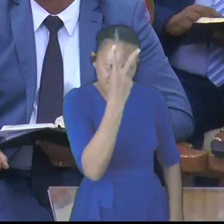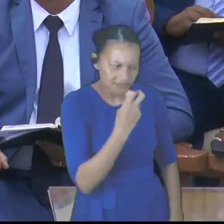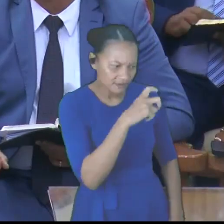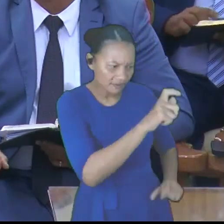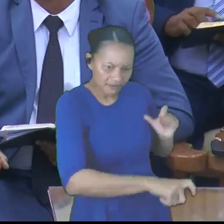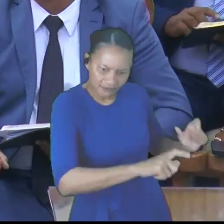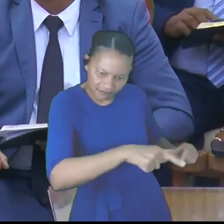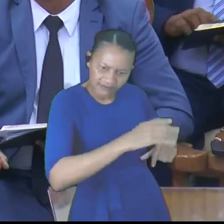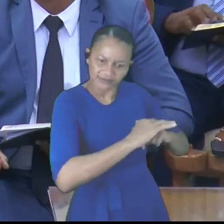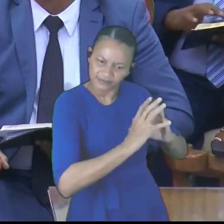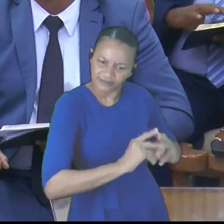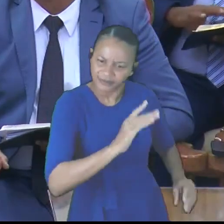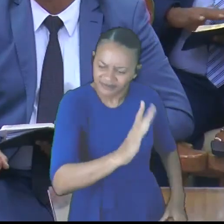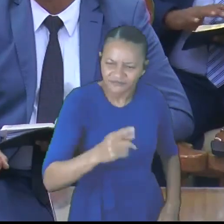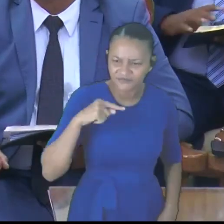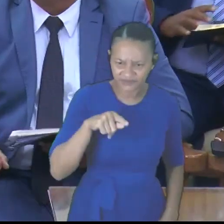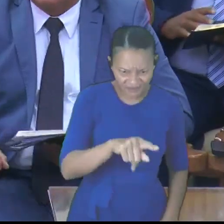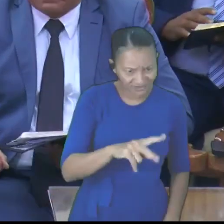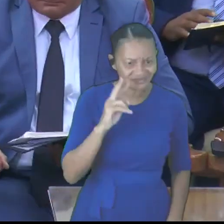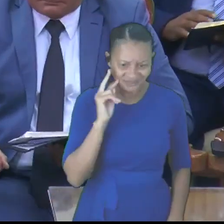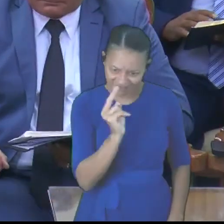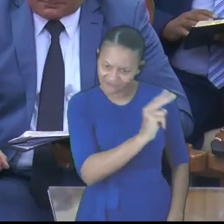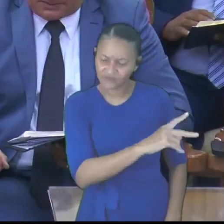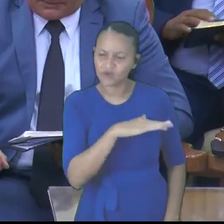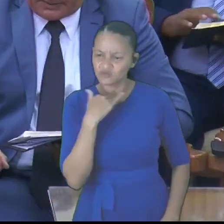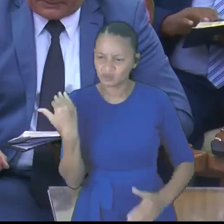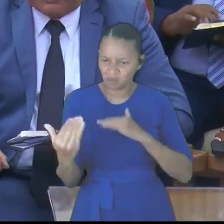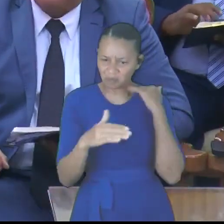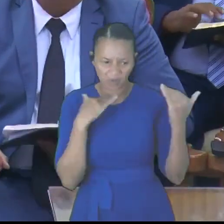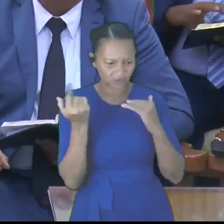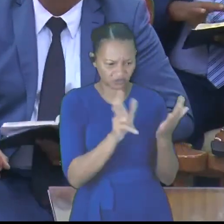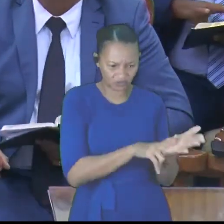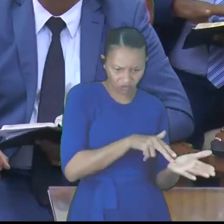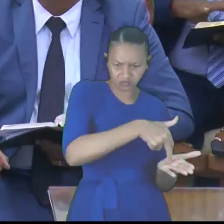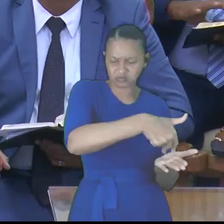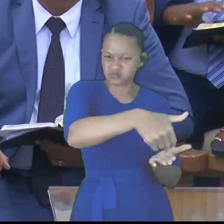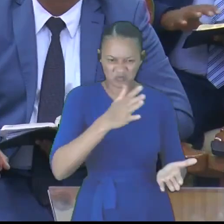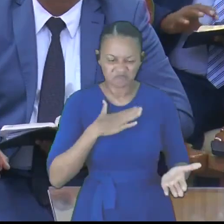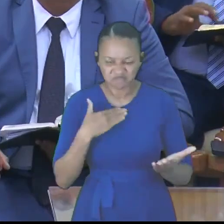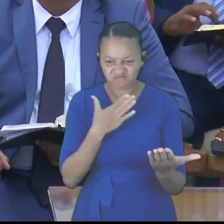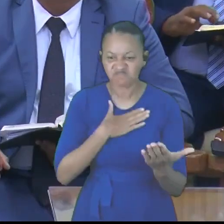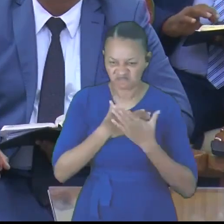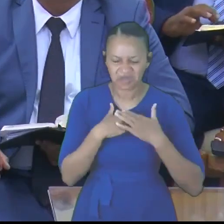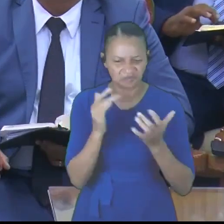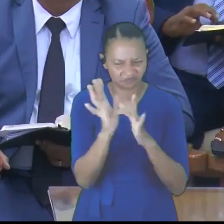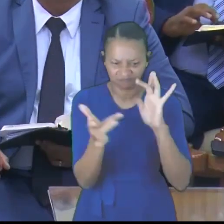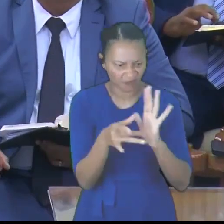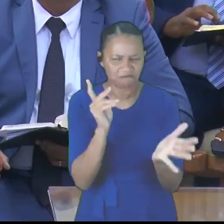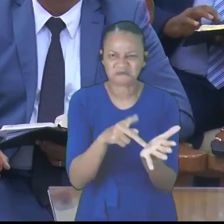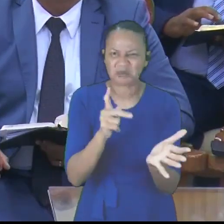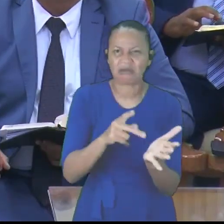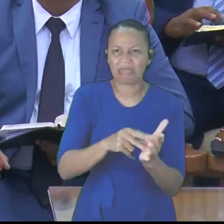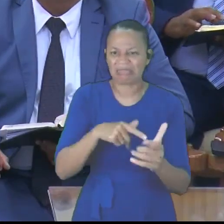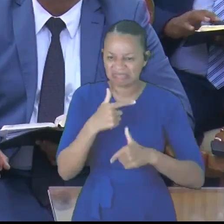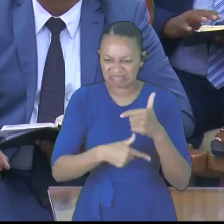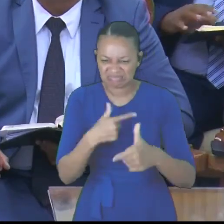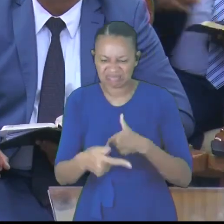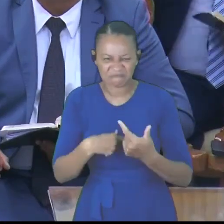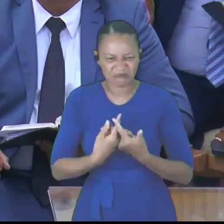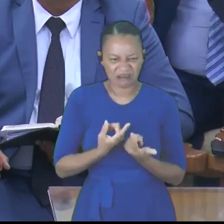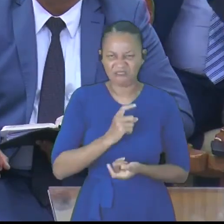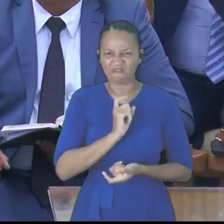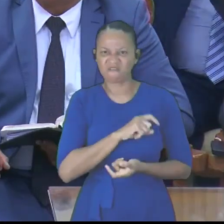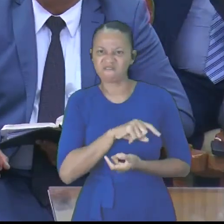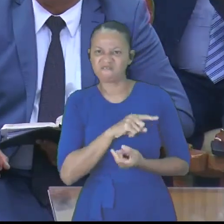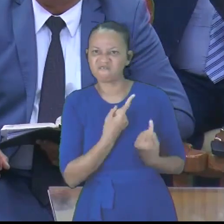ele curou. Vocês conhecem os mortos que ele ressuscitou. O meu Jesus é verdadeiro. O meu Jesus não trabalha com